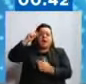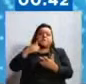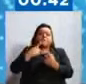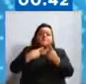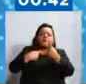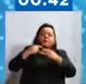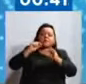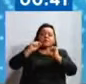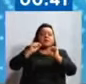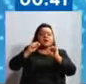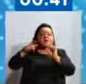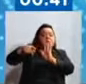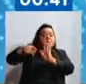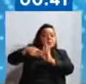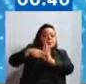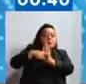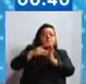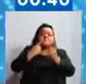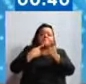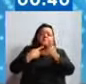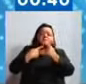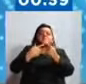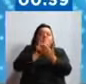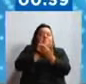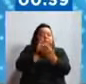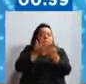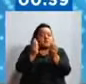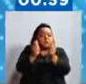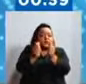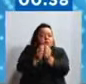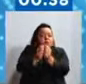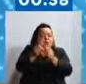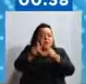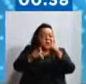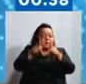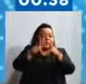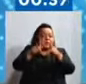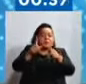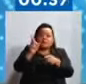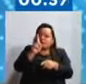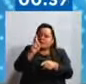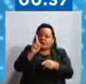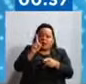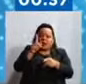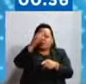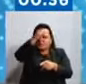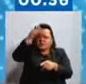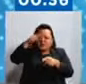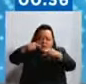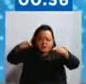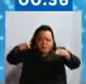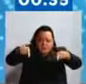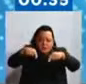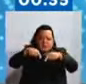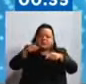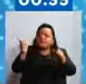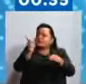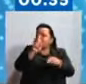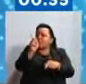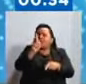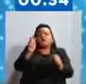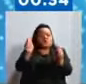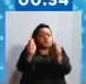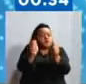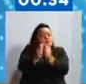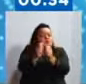um governo junto ao povo. Que não seja um prefeito de gabinete. Que seja um prefeito junto à população. Que governe junto. Que